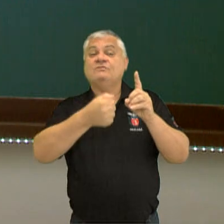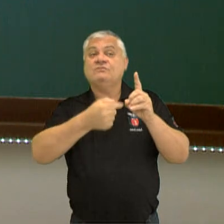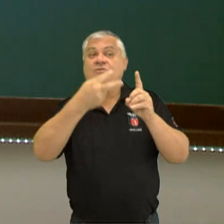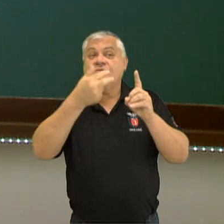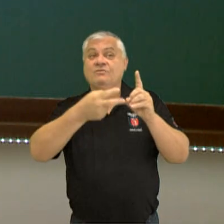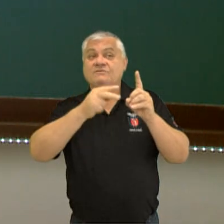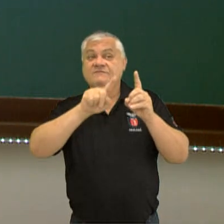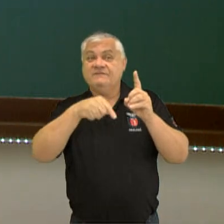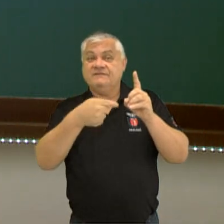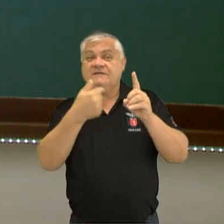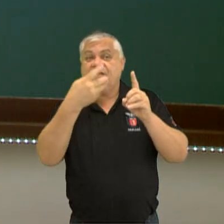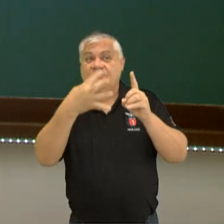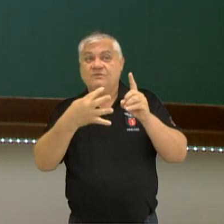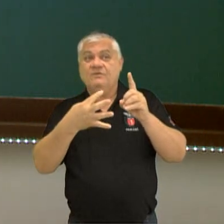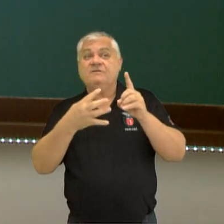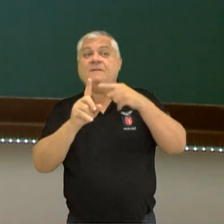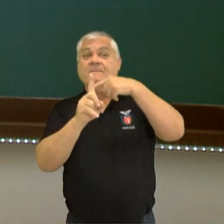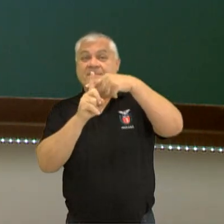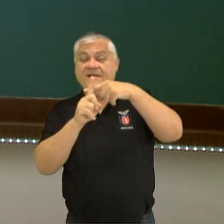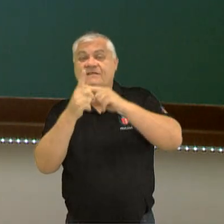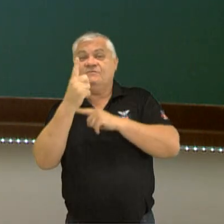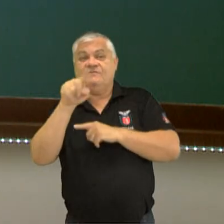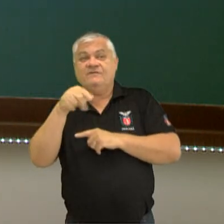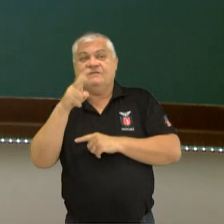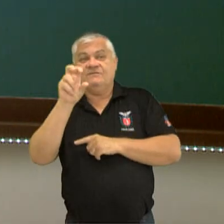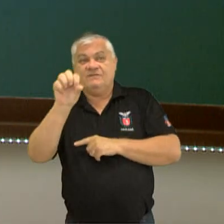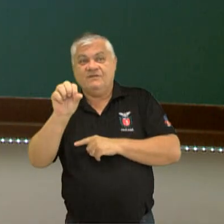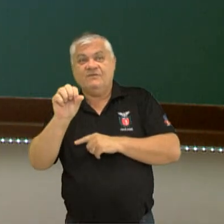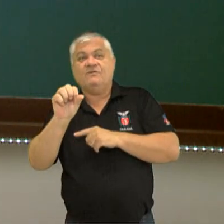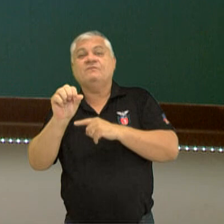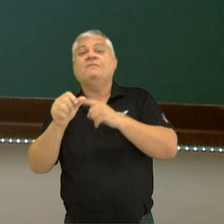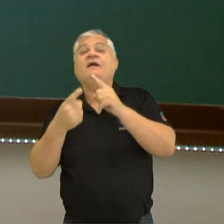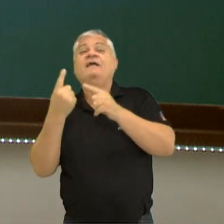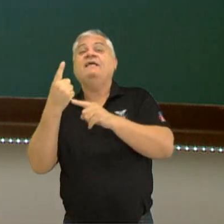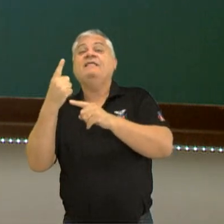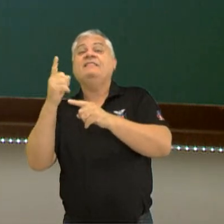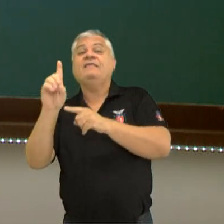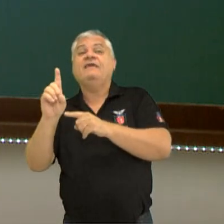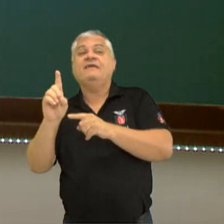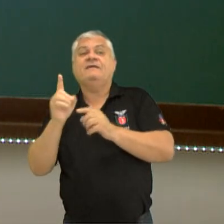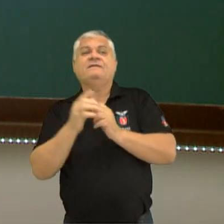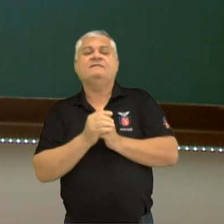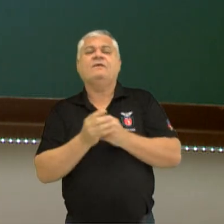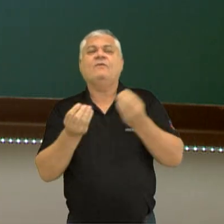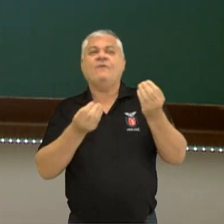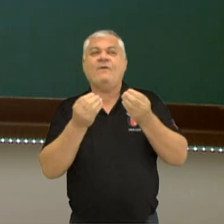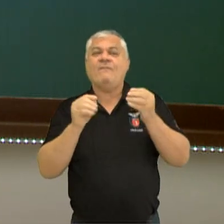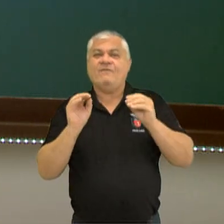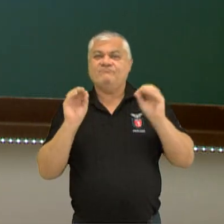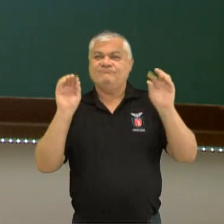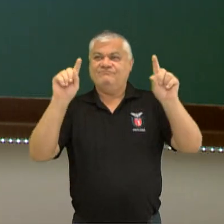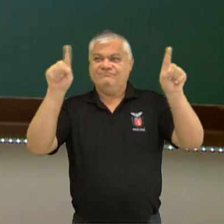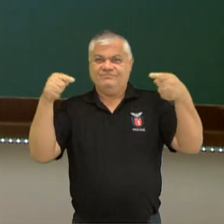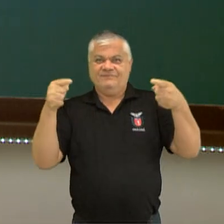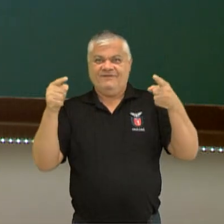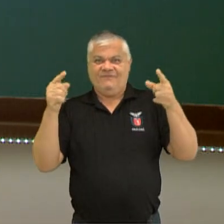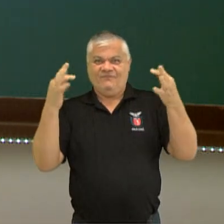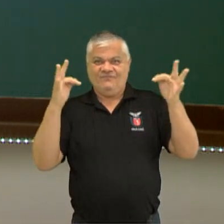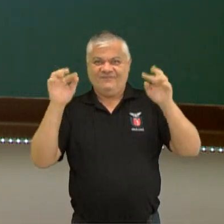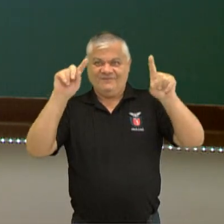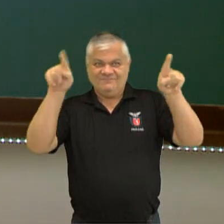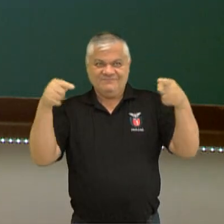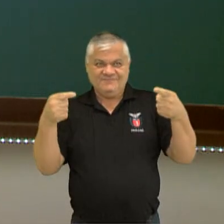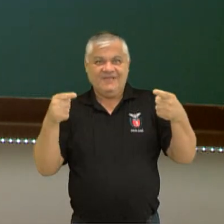a, o b, o c e o d. Então essa aqui é a função que